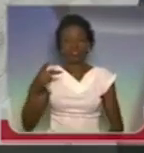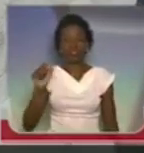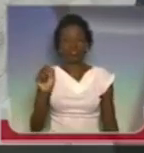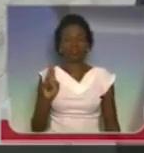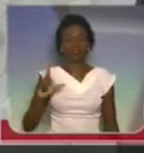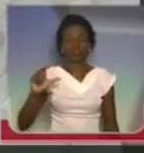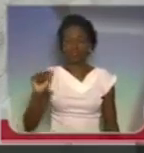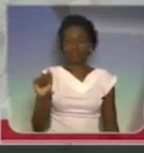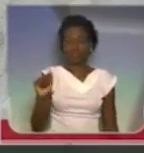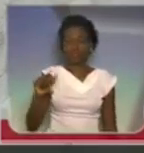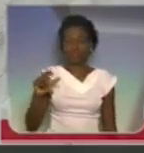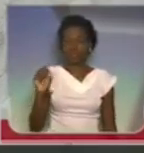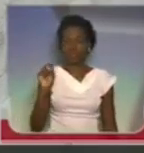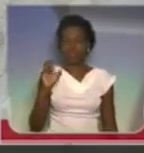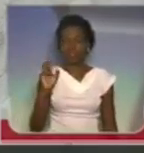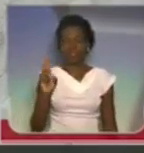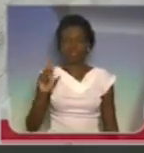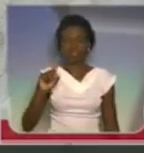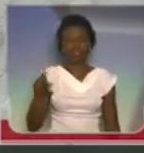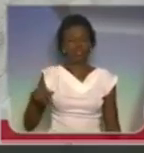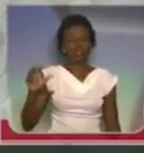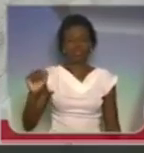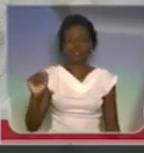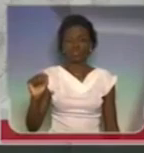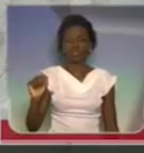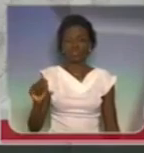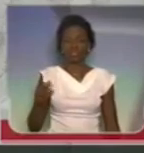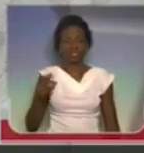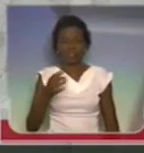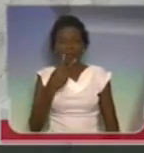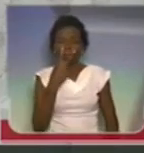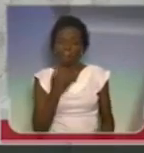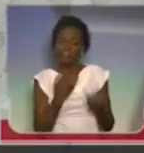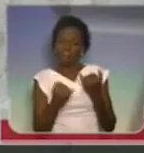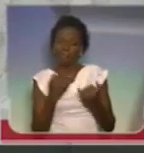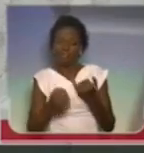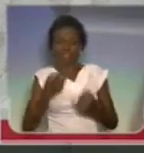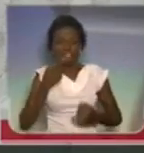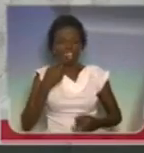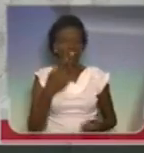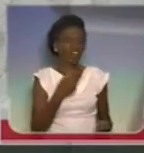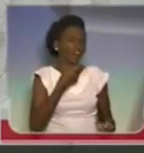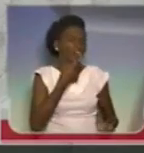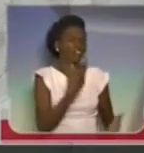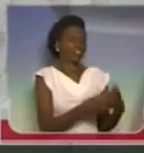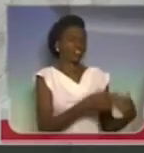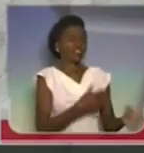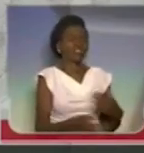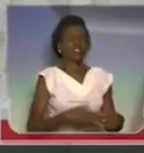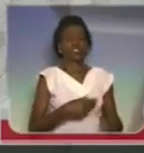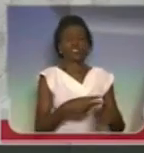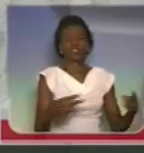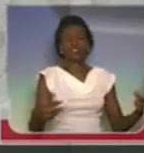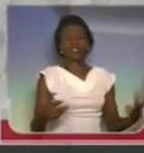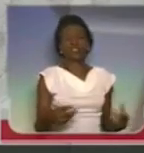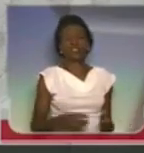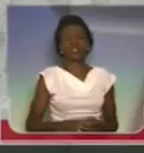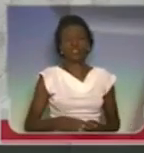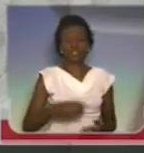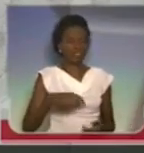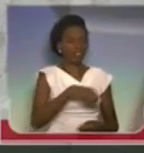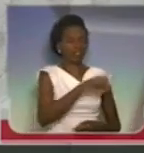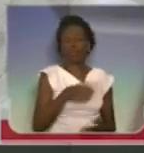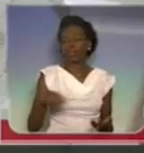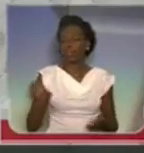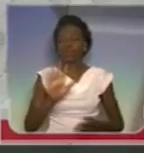qualquer Diz aí que a escola será disponibilizada para a prefeitura ou para o Centro Paula Souza